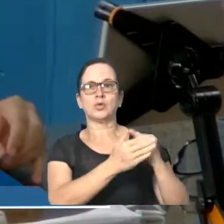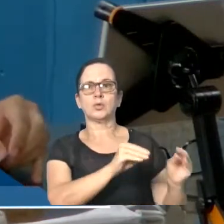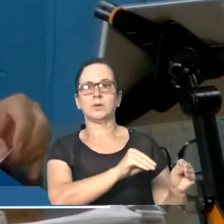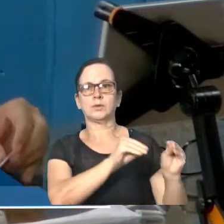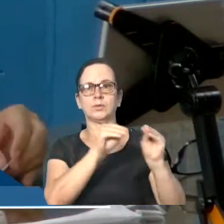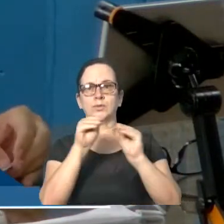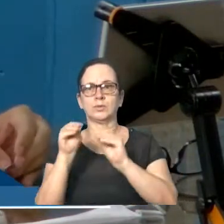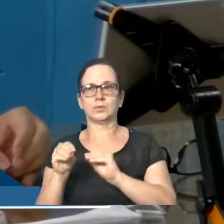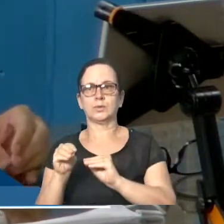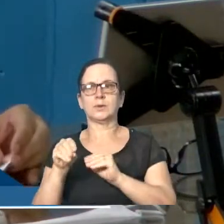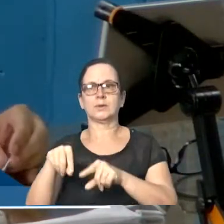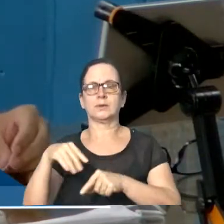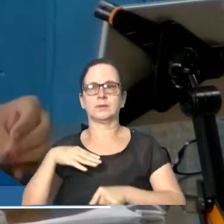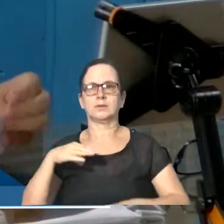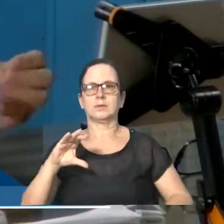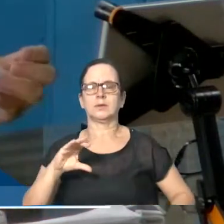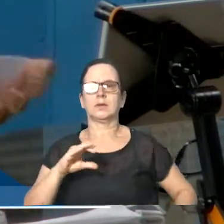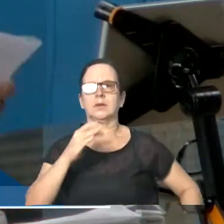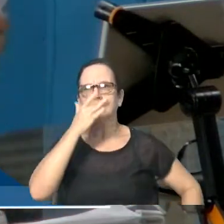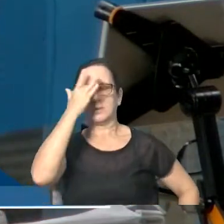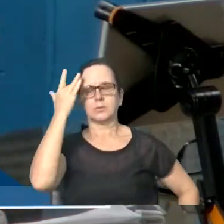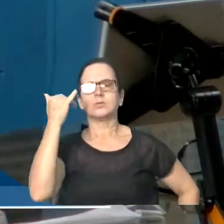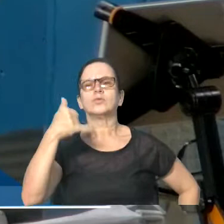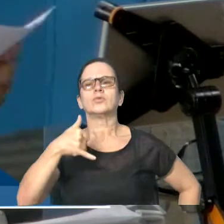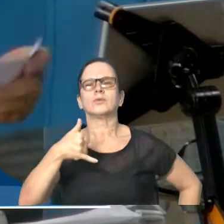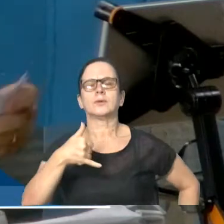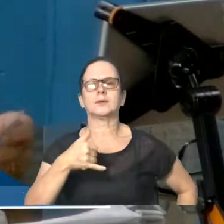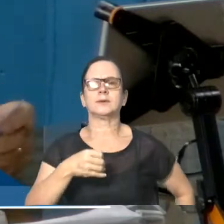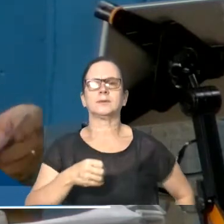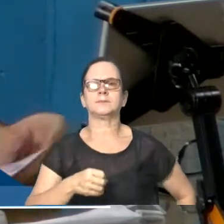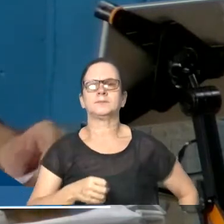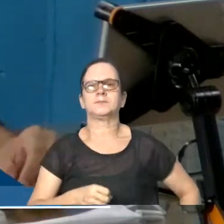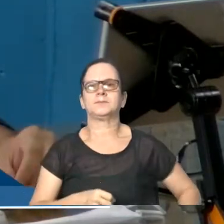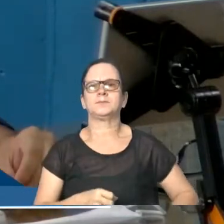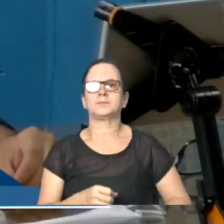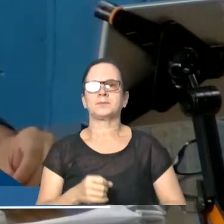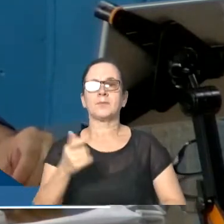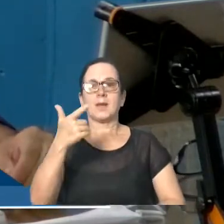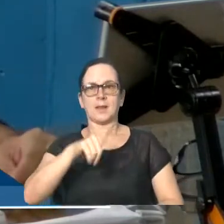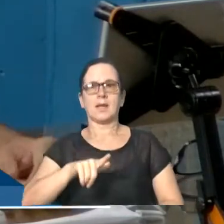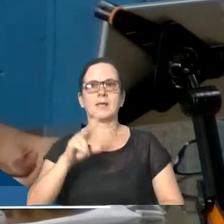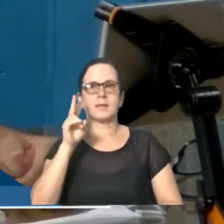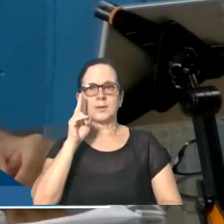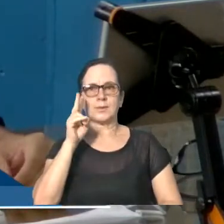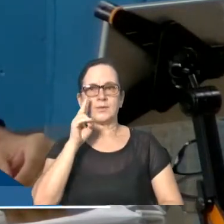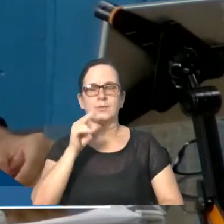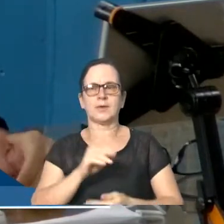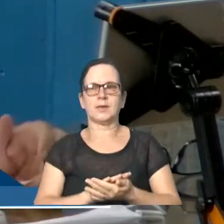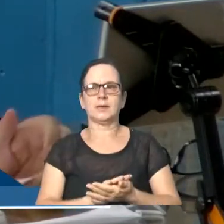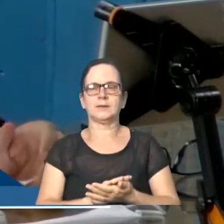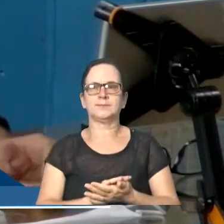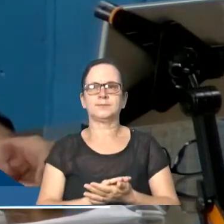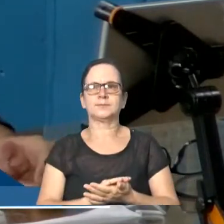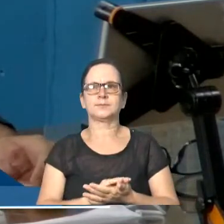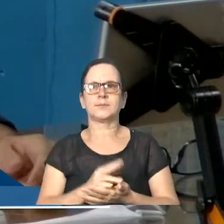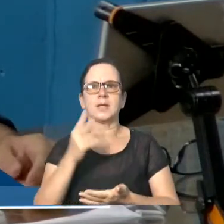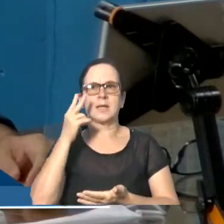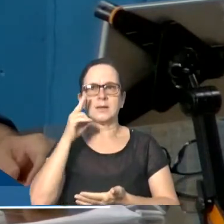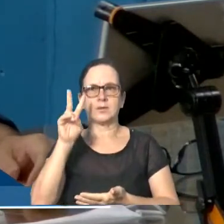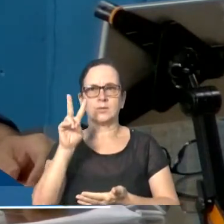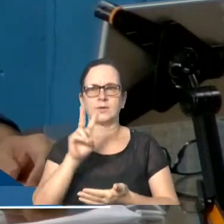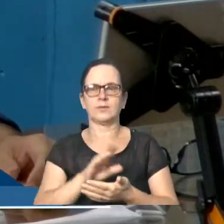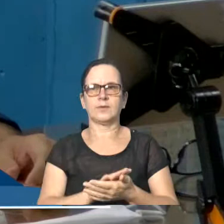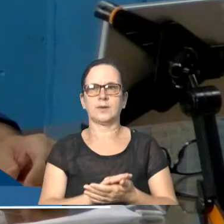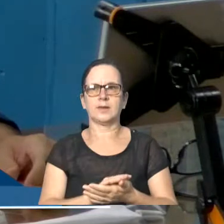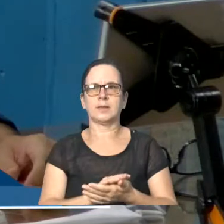os vereadores, alguns já disseram que sim, na próxima segunda-feira nós temos uma ação